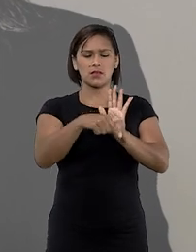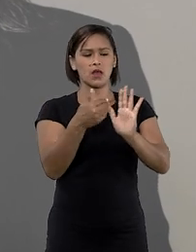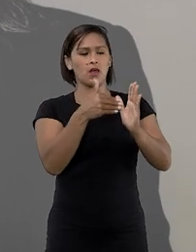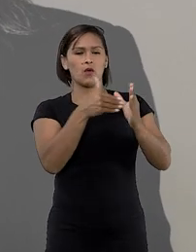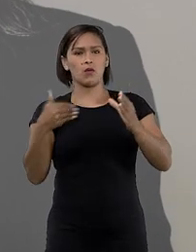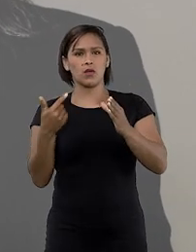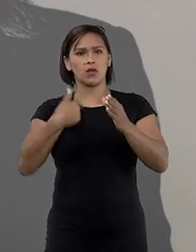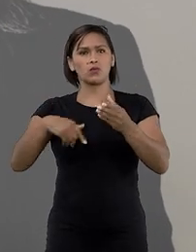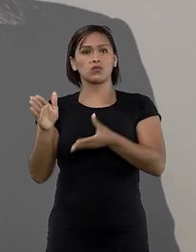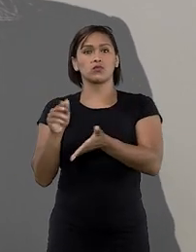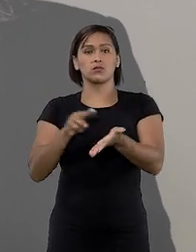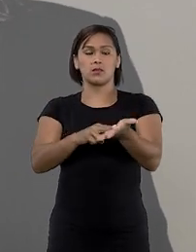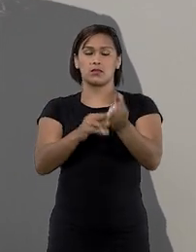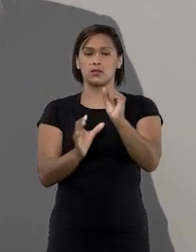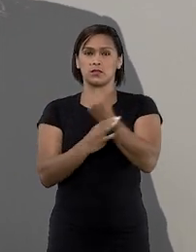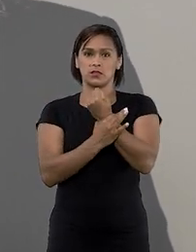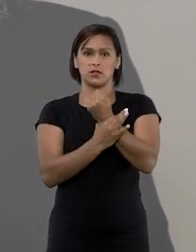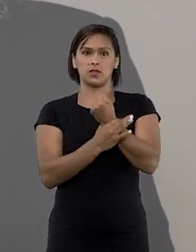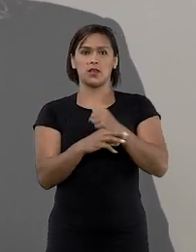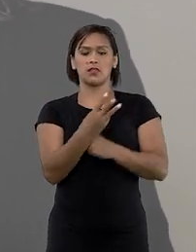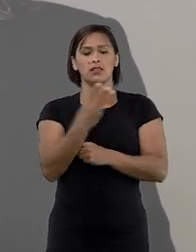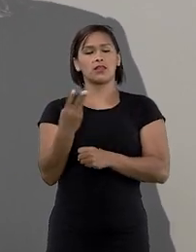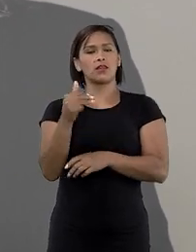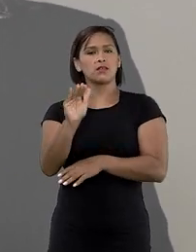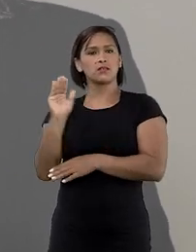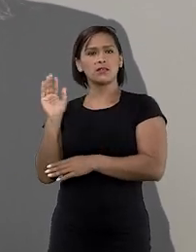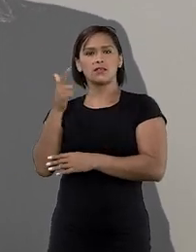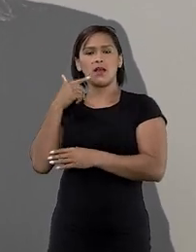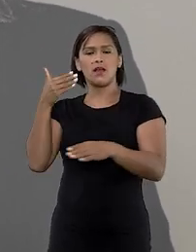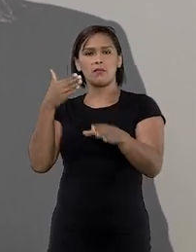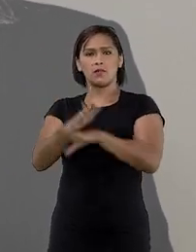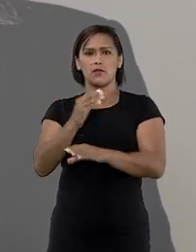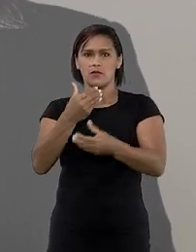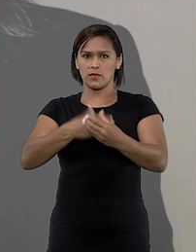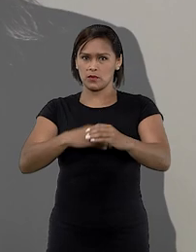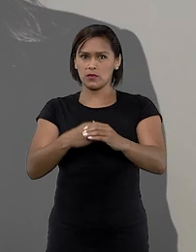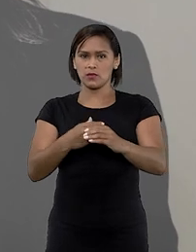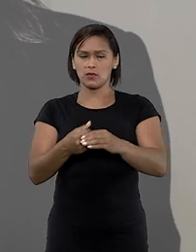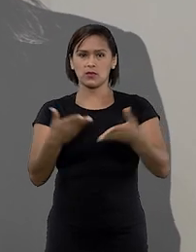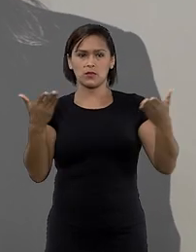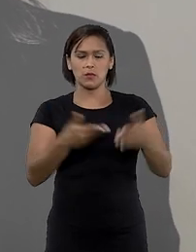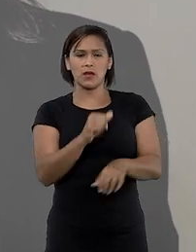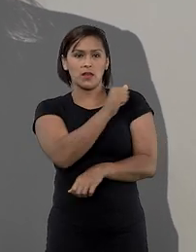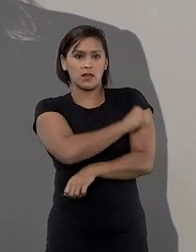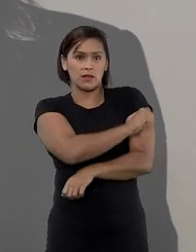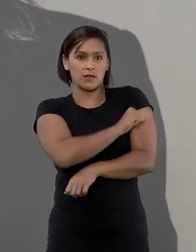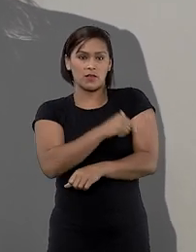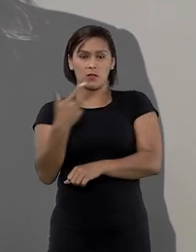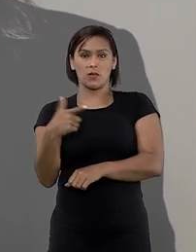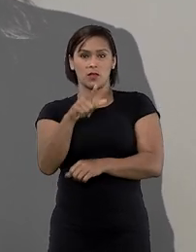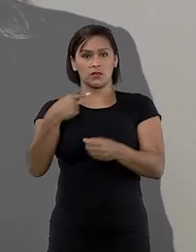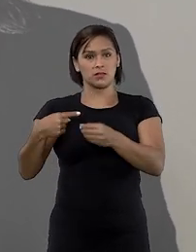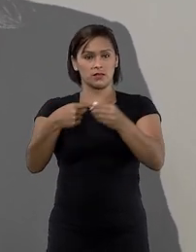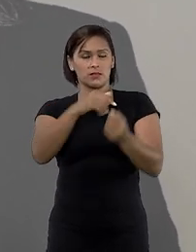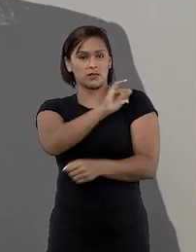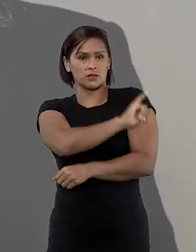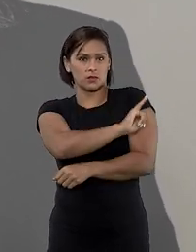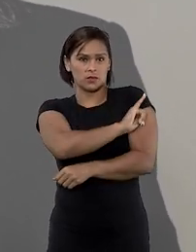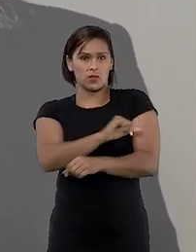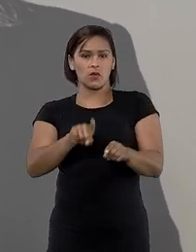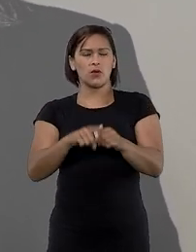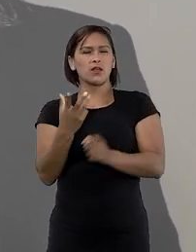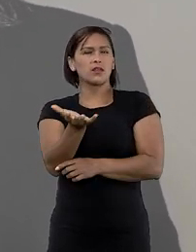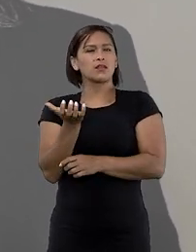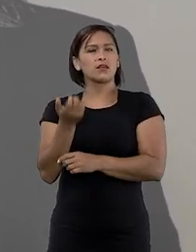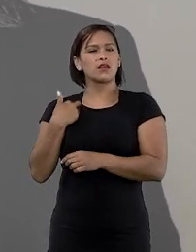recurso em mandado de segurança, no qual 3 candidatos aprovados em concurso para enfermeiro em Petrópolis, no Rio de Janeiro, buscavam